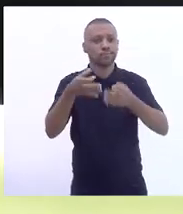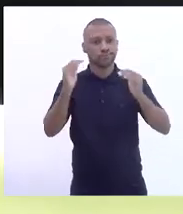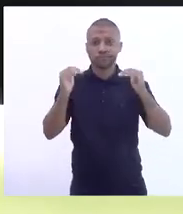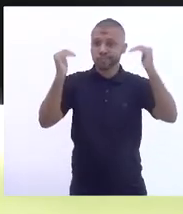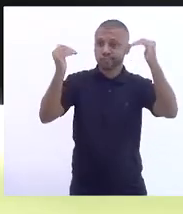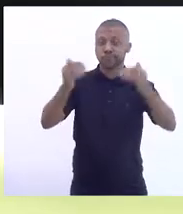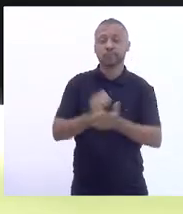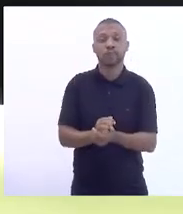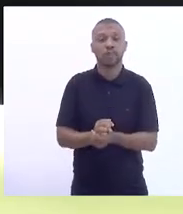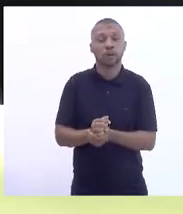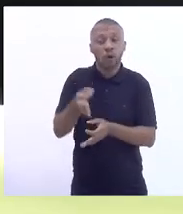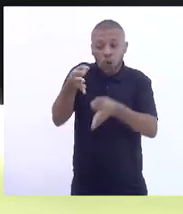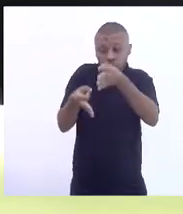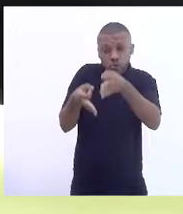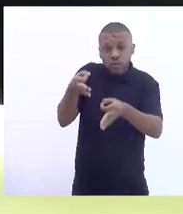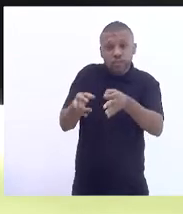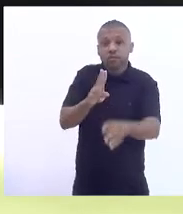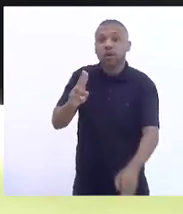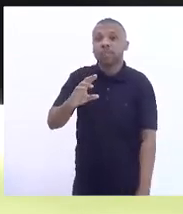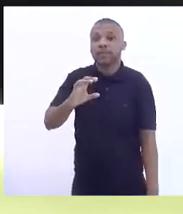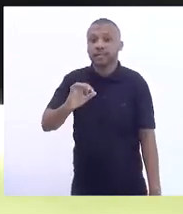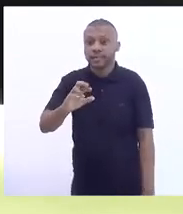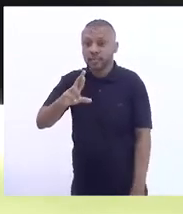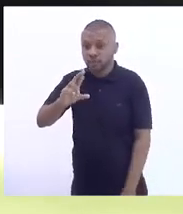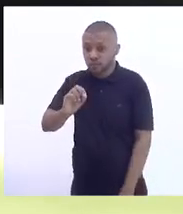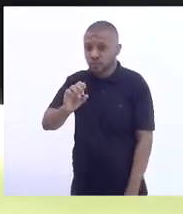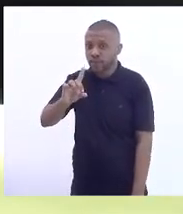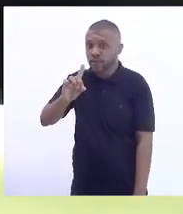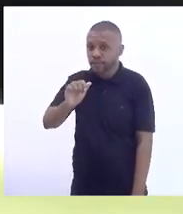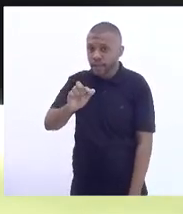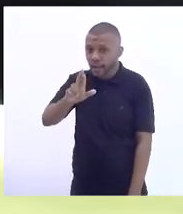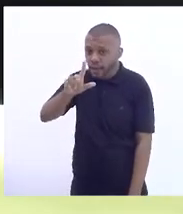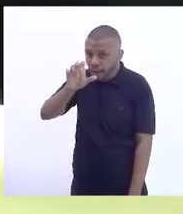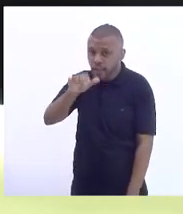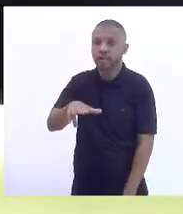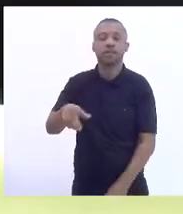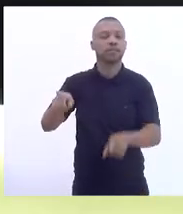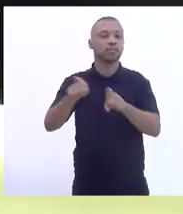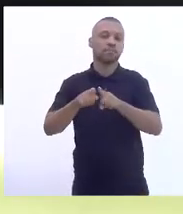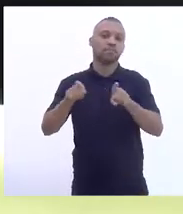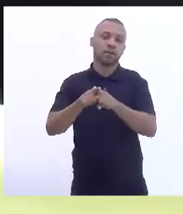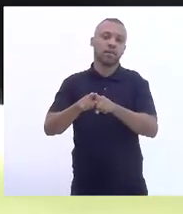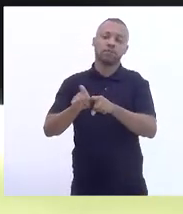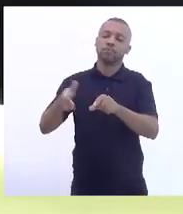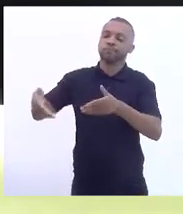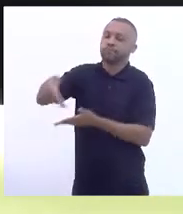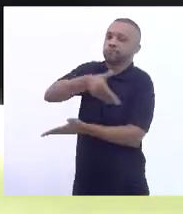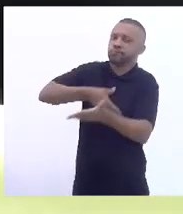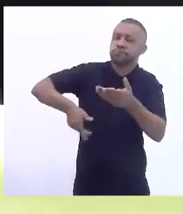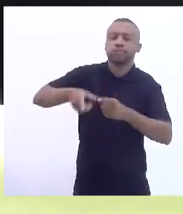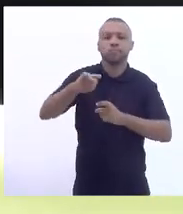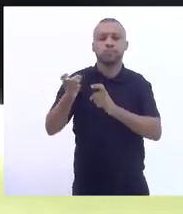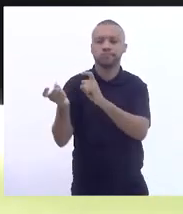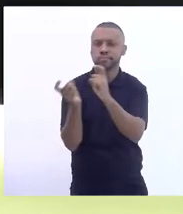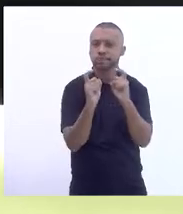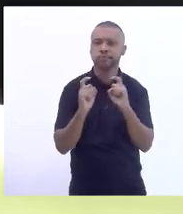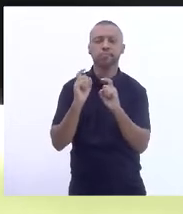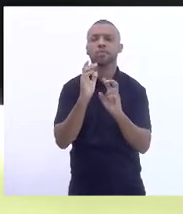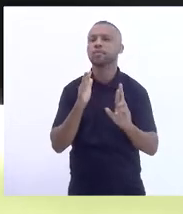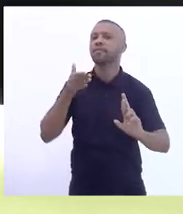Darlan também sempre muito presente nessa discussão principalmente no que se refere